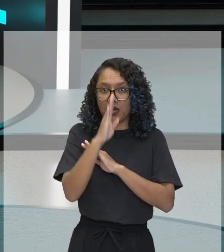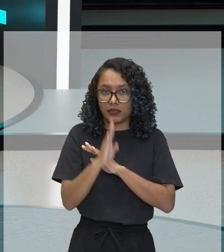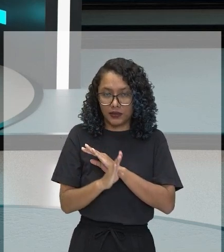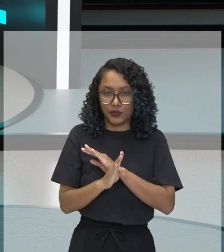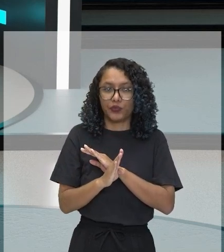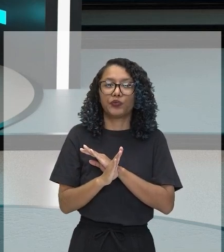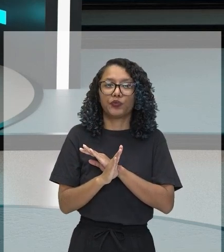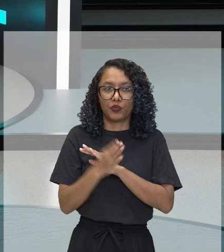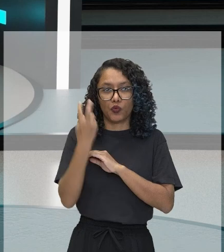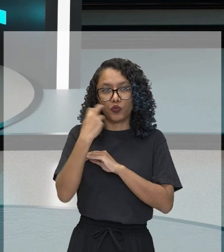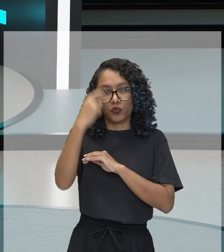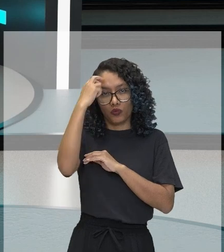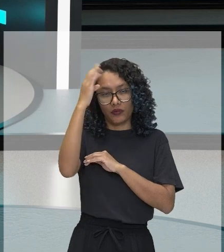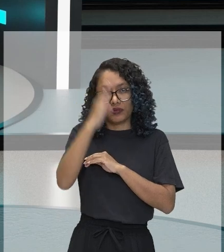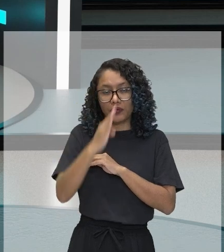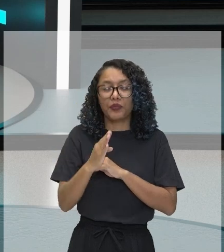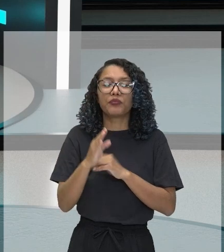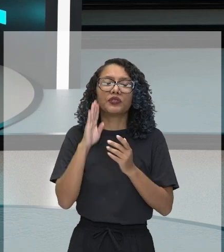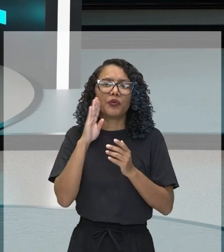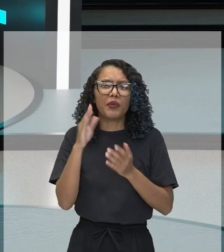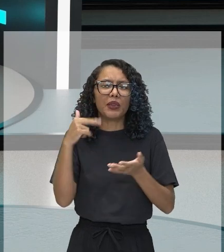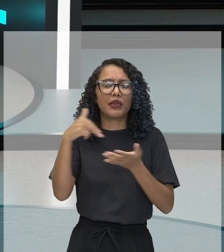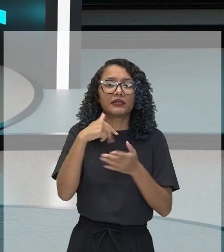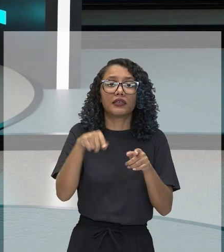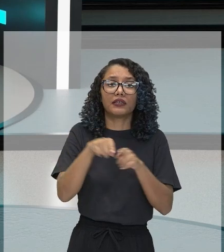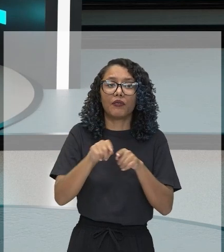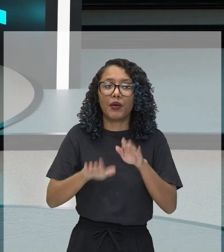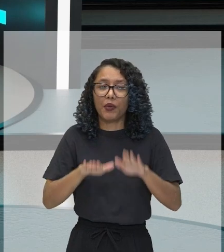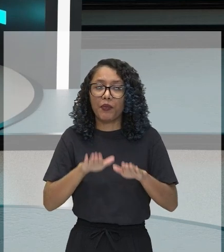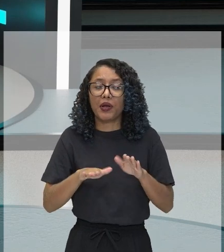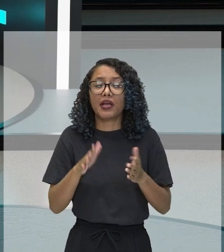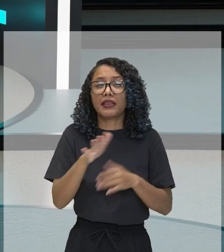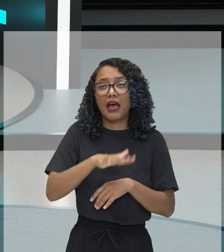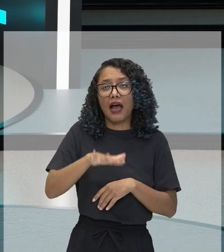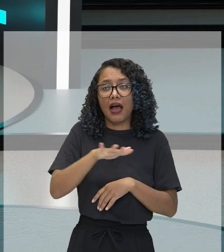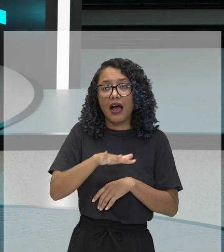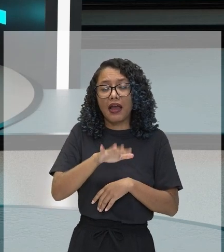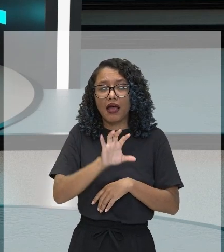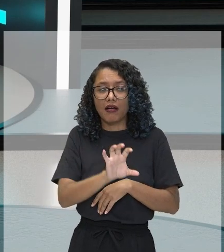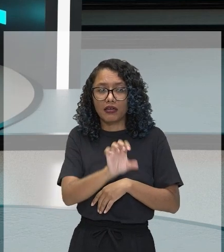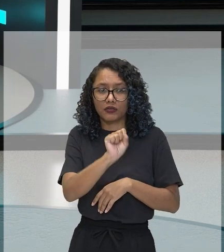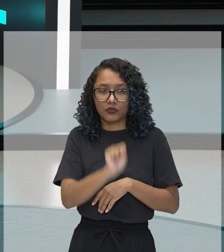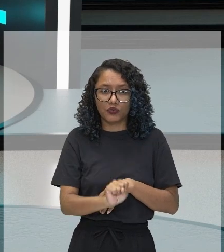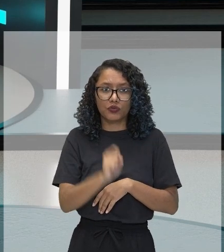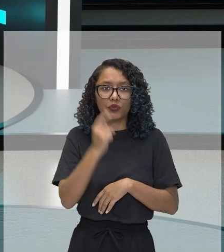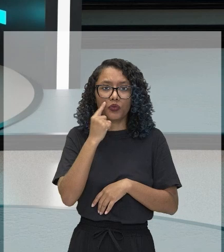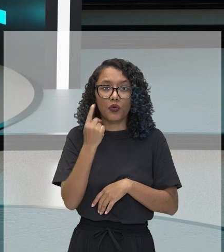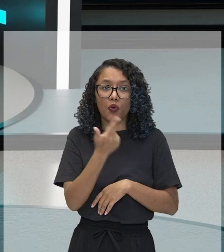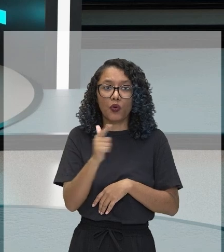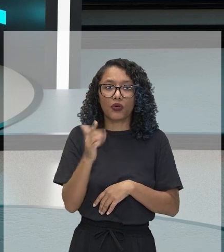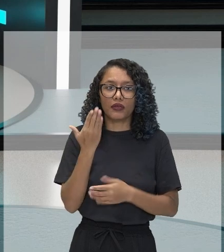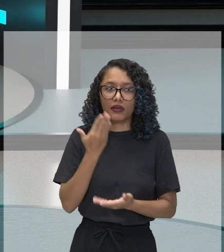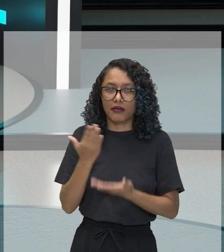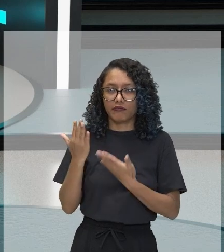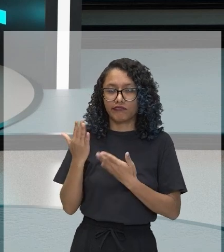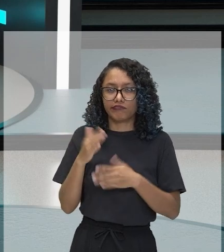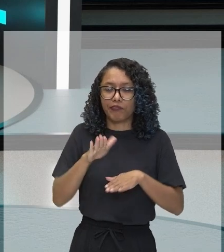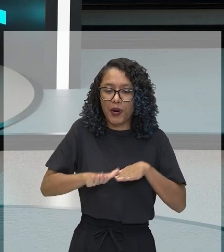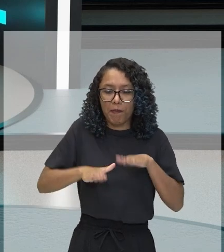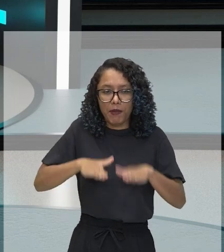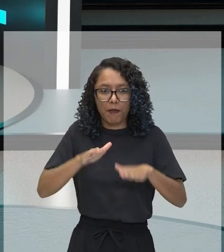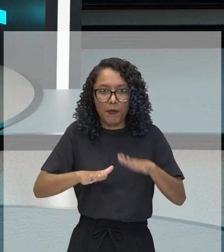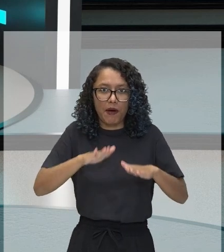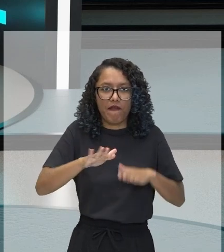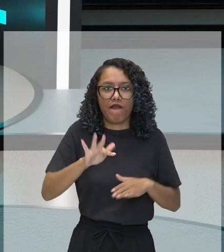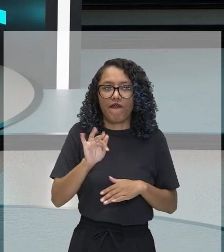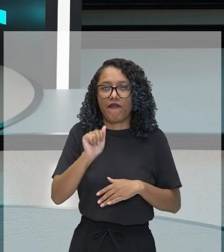principalmente na dança e na batucada. E lá na região sul nós temos o fandango, que é uma característica da dança lá do